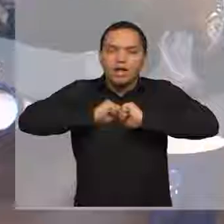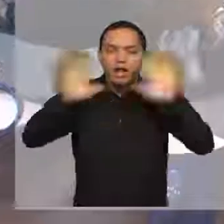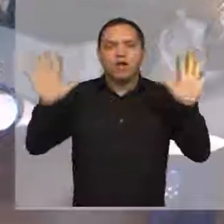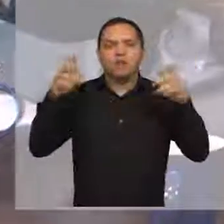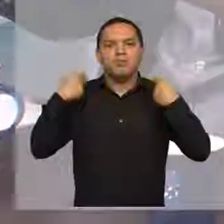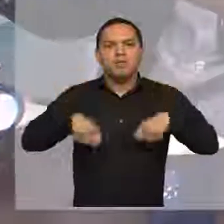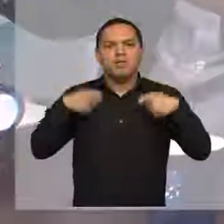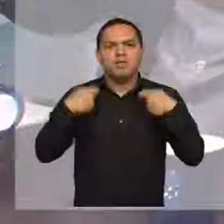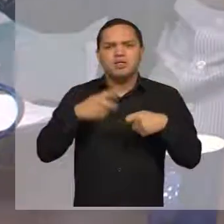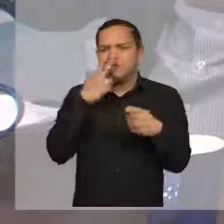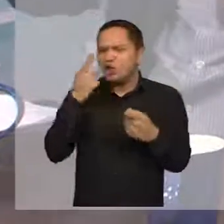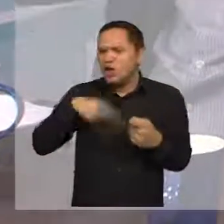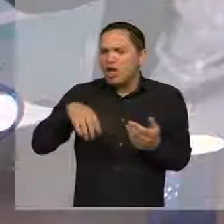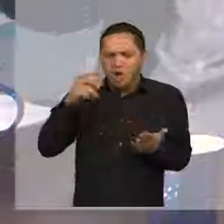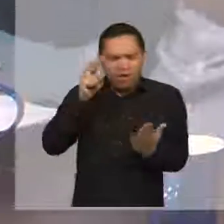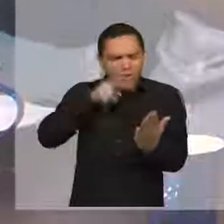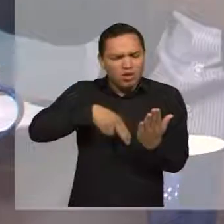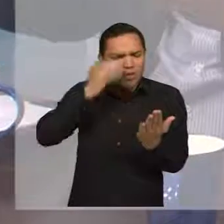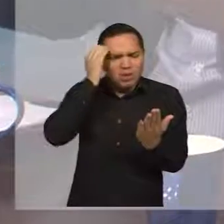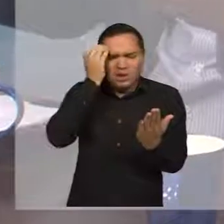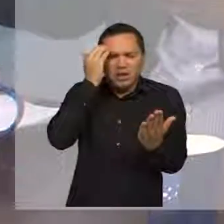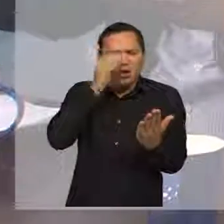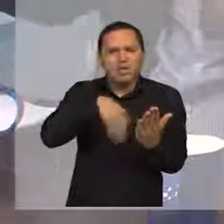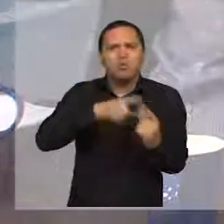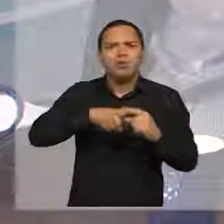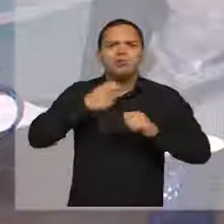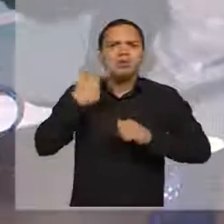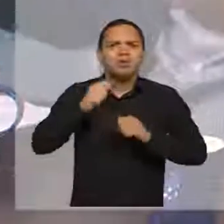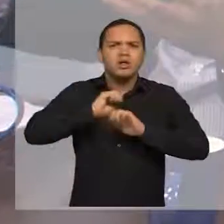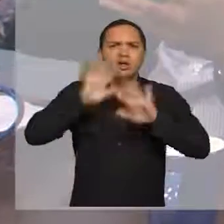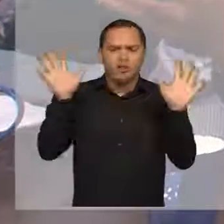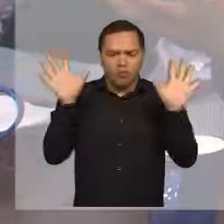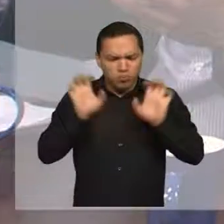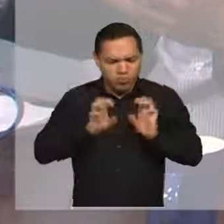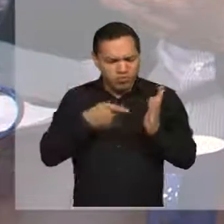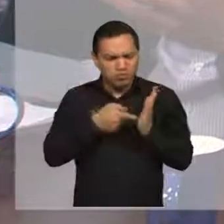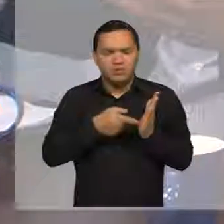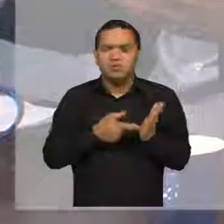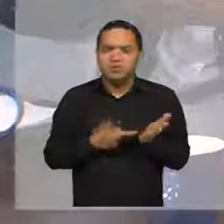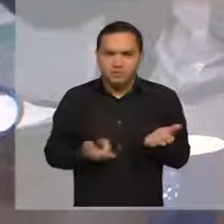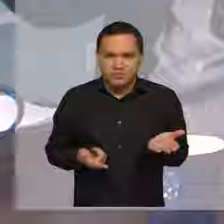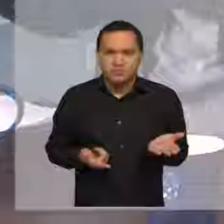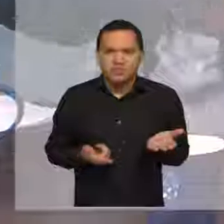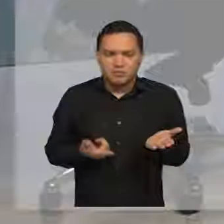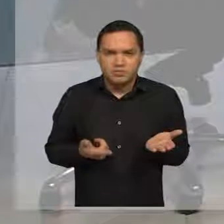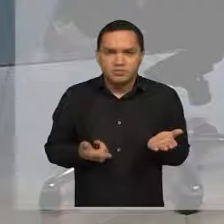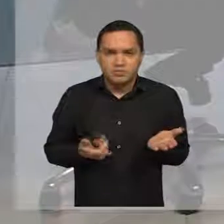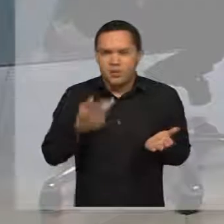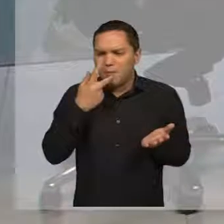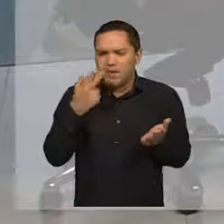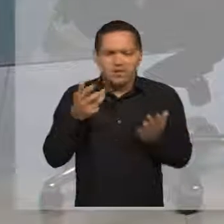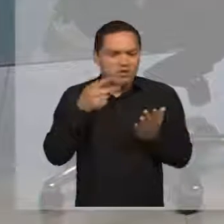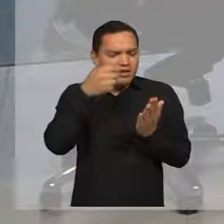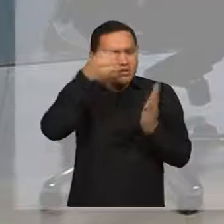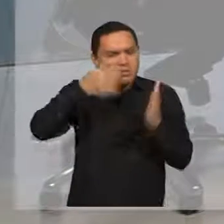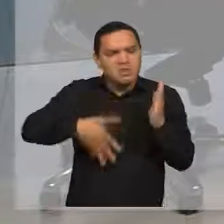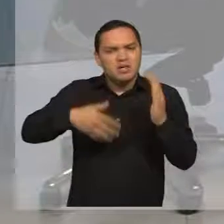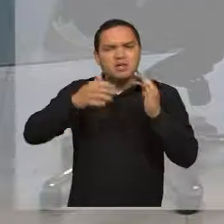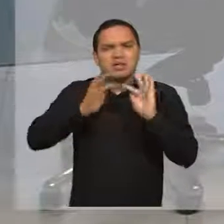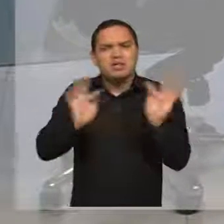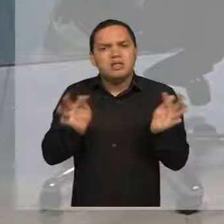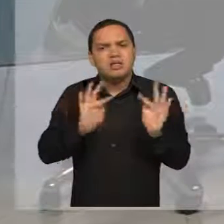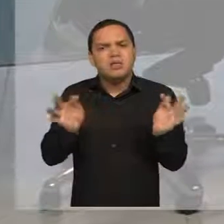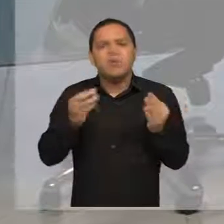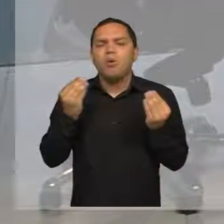quer fazer. Quer dizer, é uma grande carta de intenção, né? Uma fala genérica que não permite o